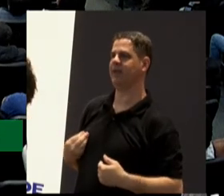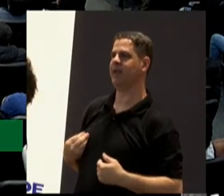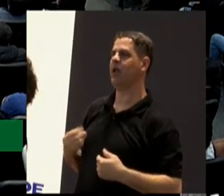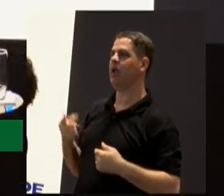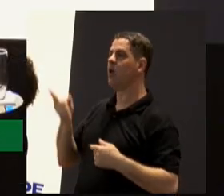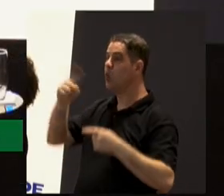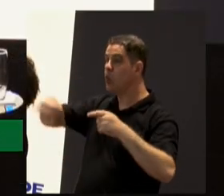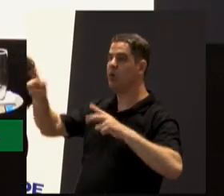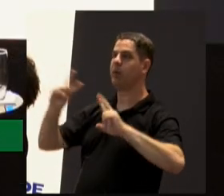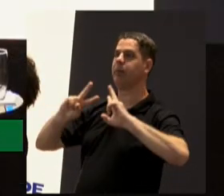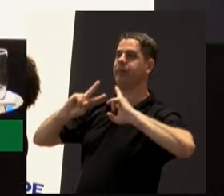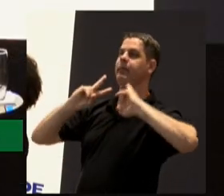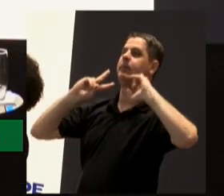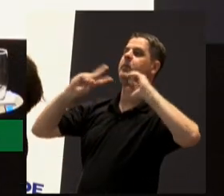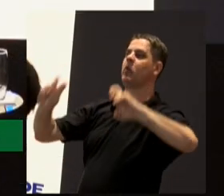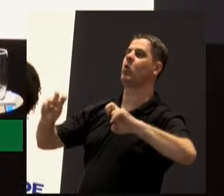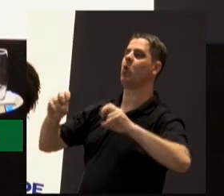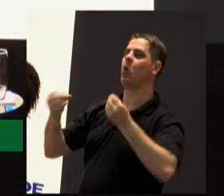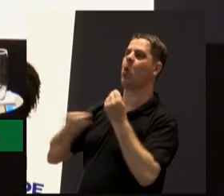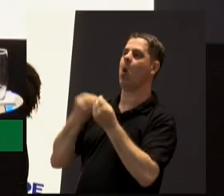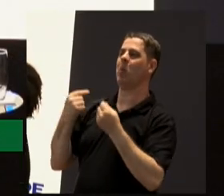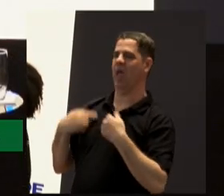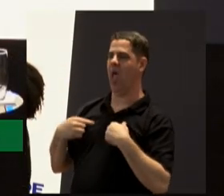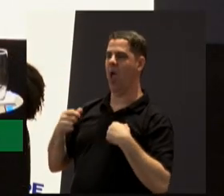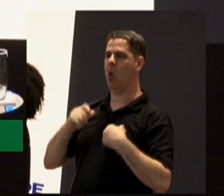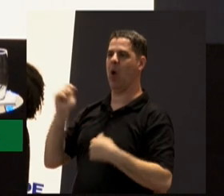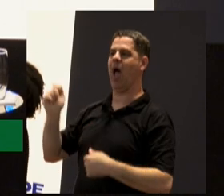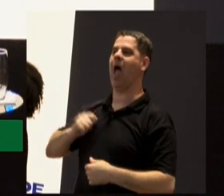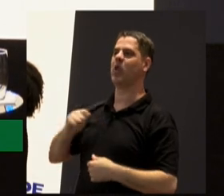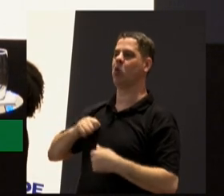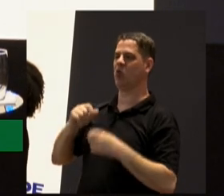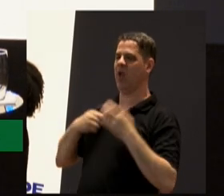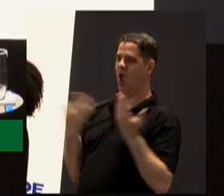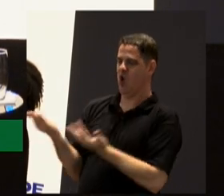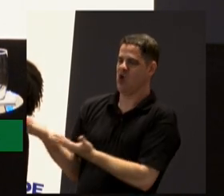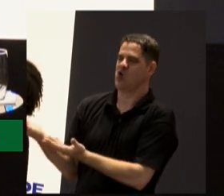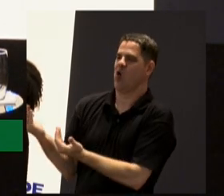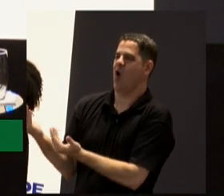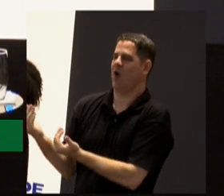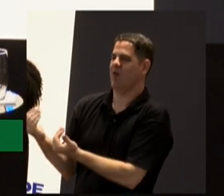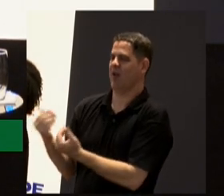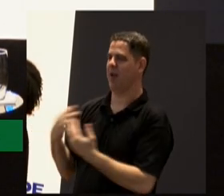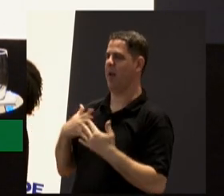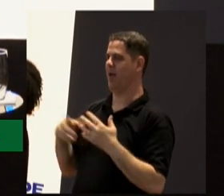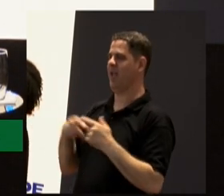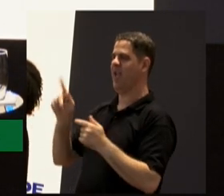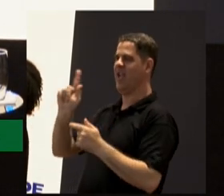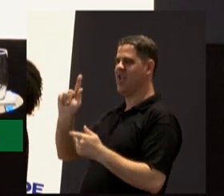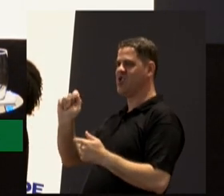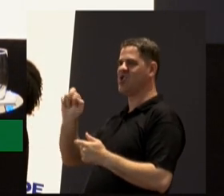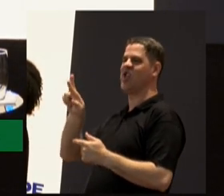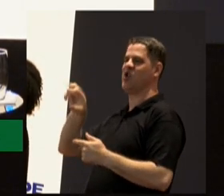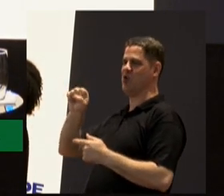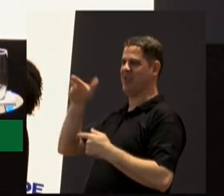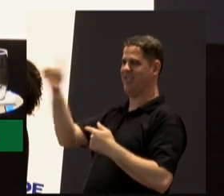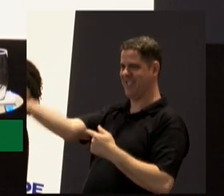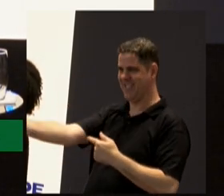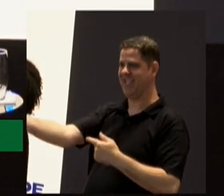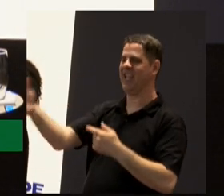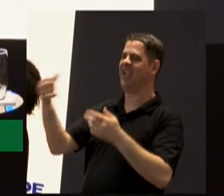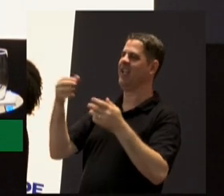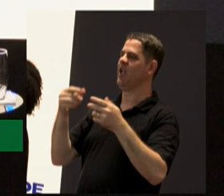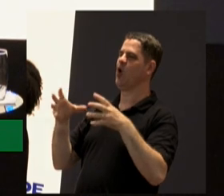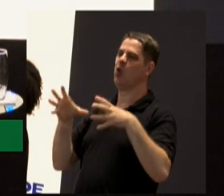para perceber o que aquela atitude da juventude minha e de Geruzzi e de outros companheiros